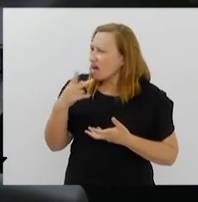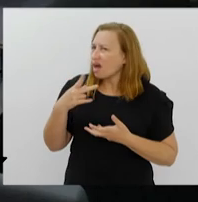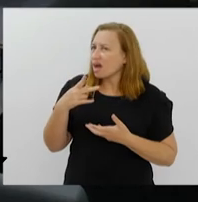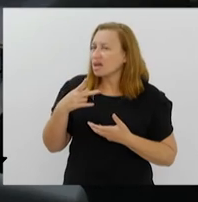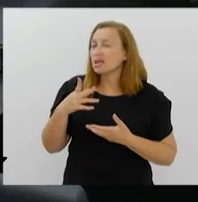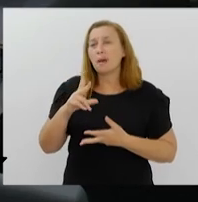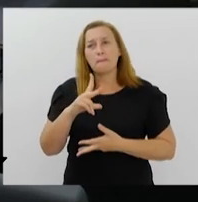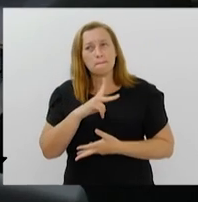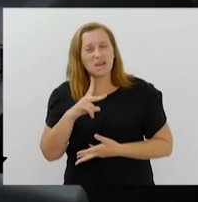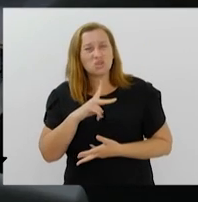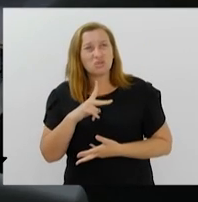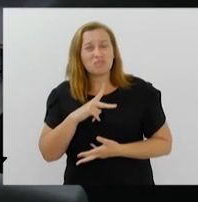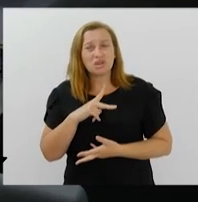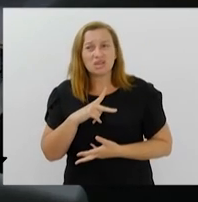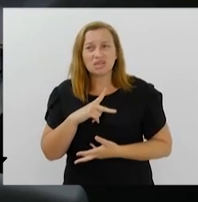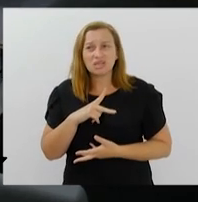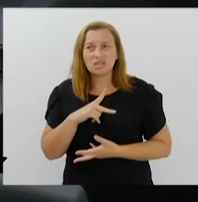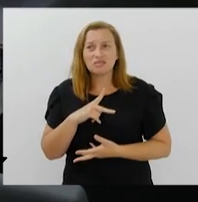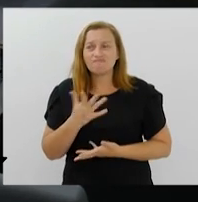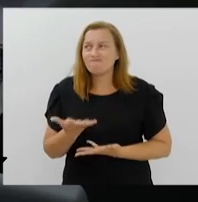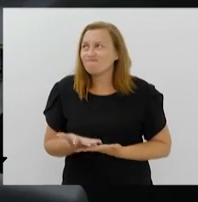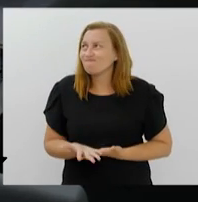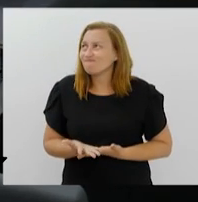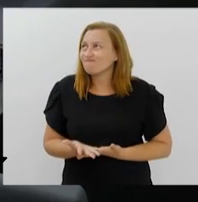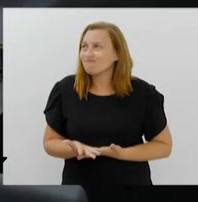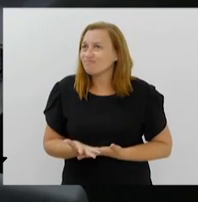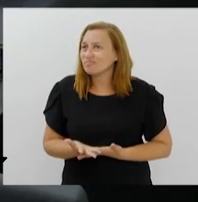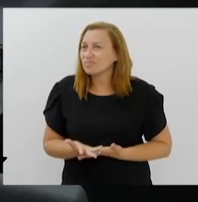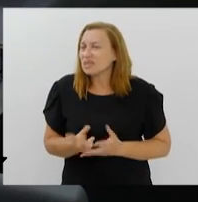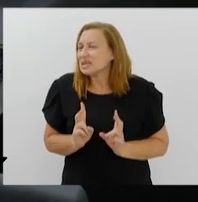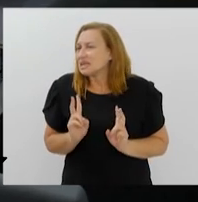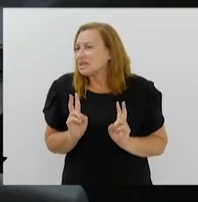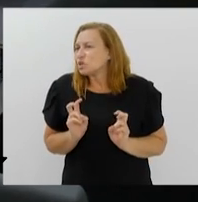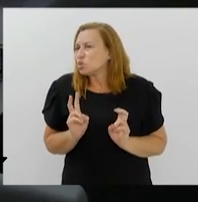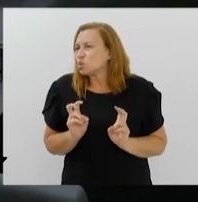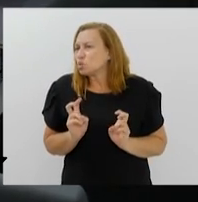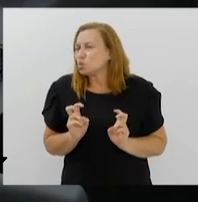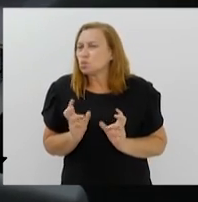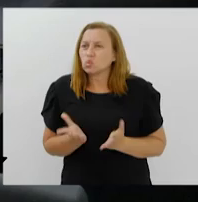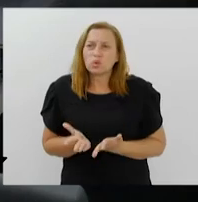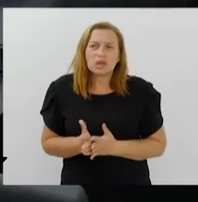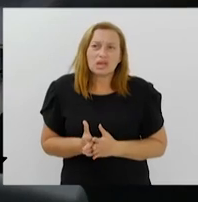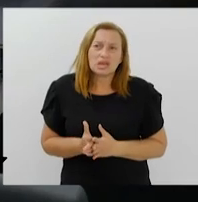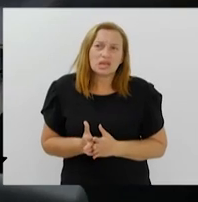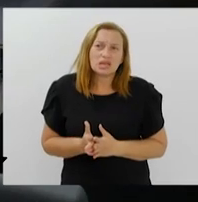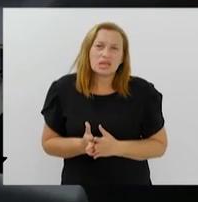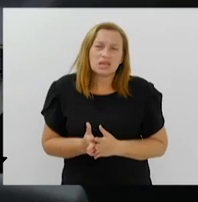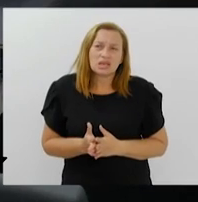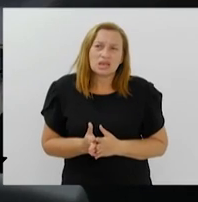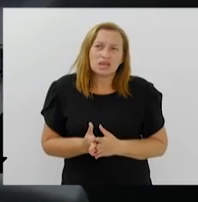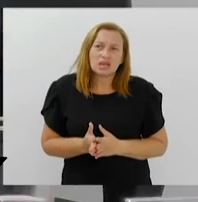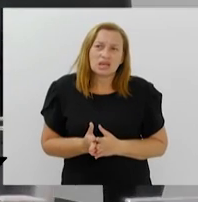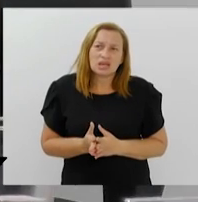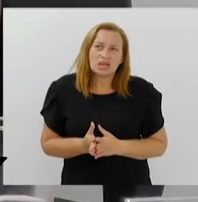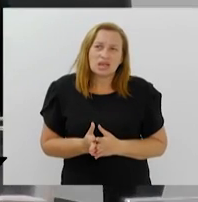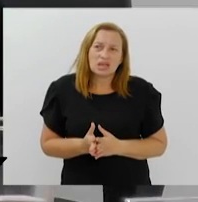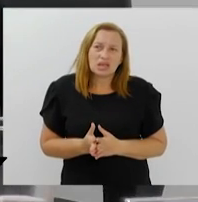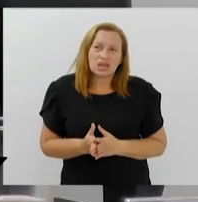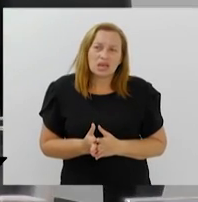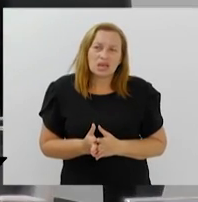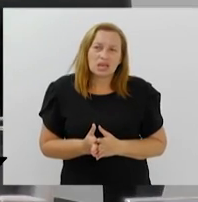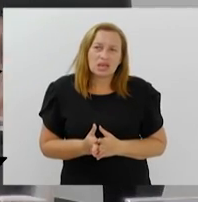porque particularmente eh essa questão de passagem não é de carteira de